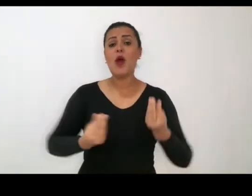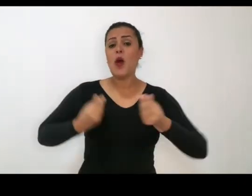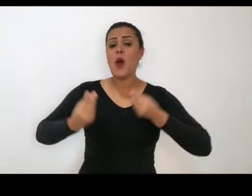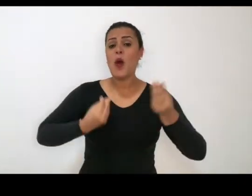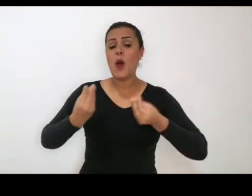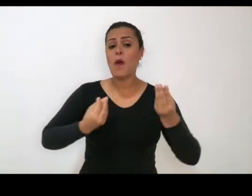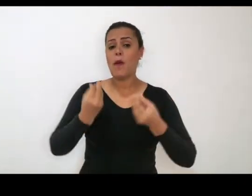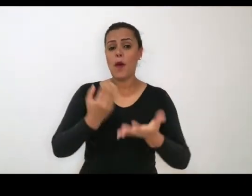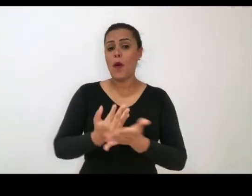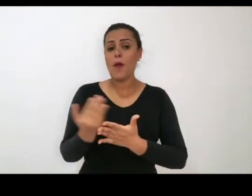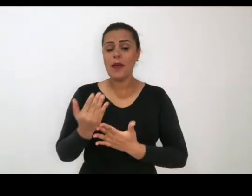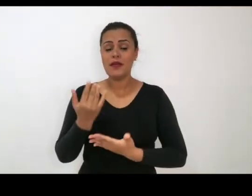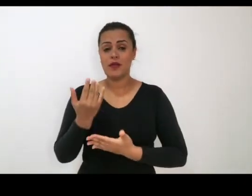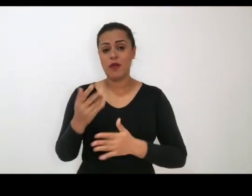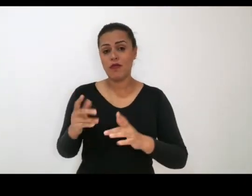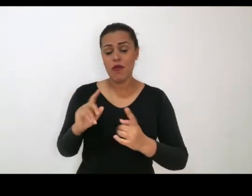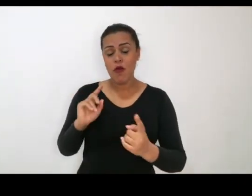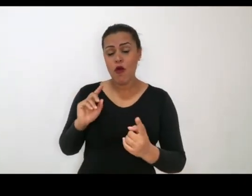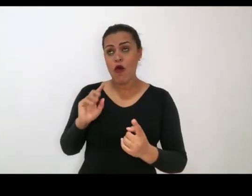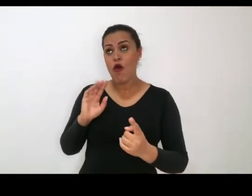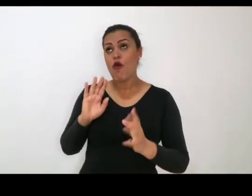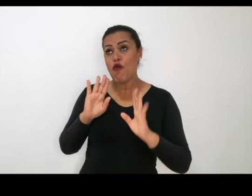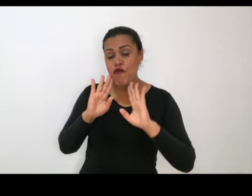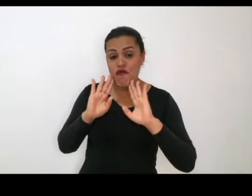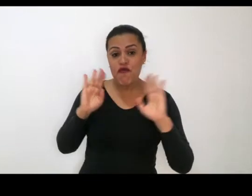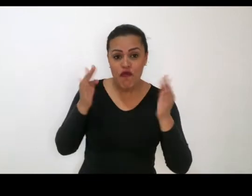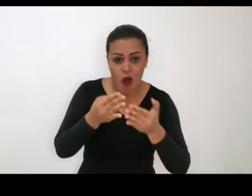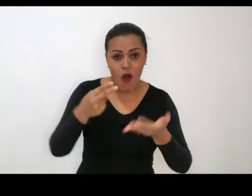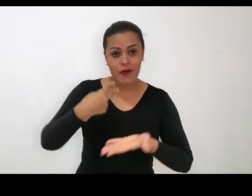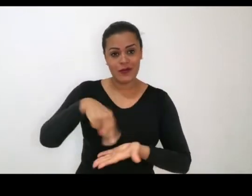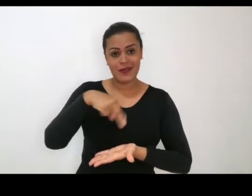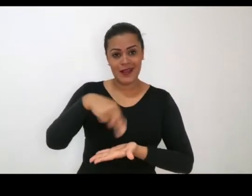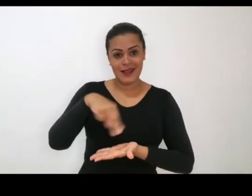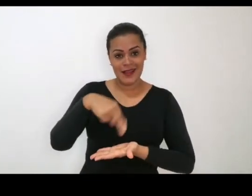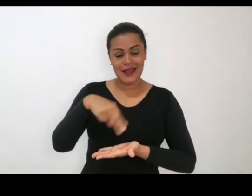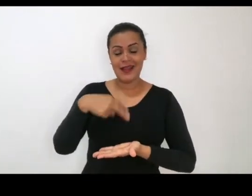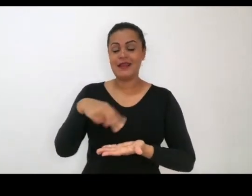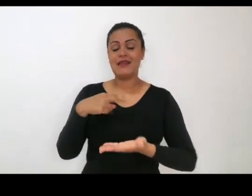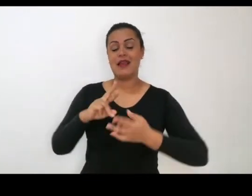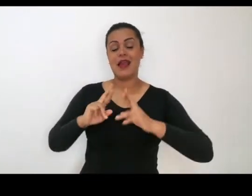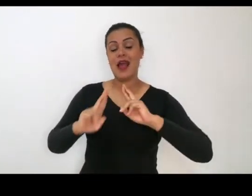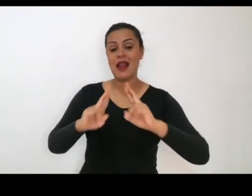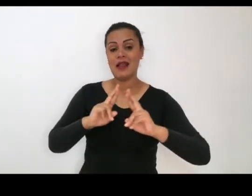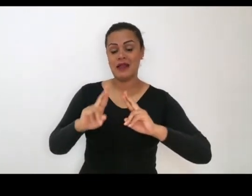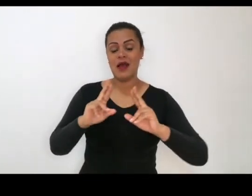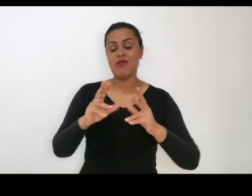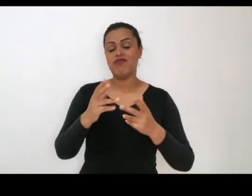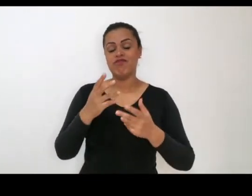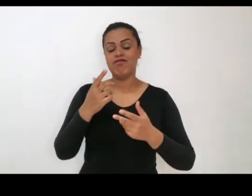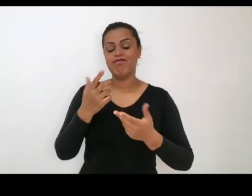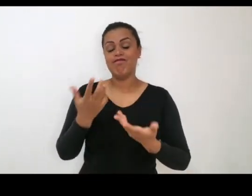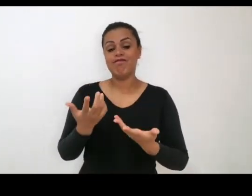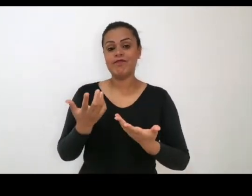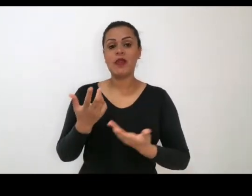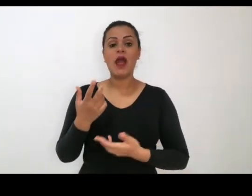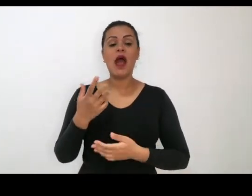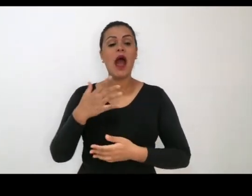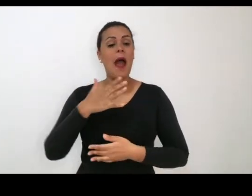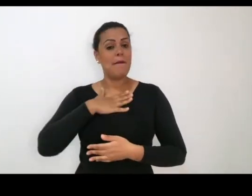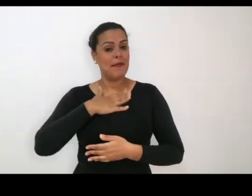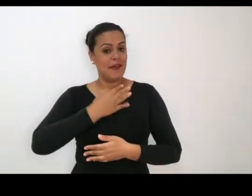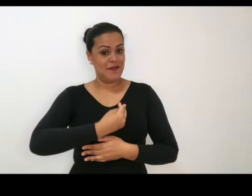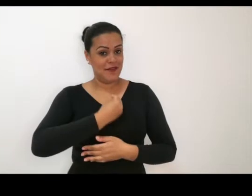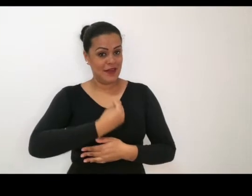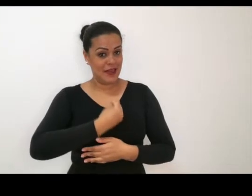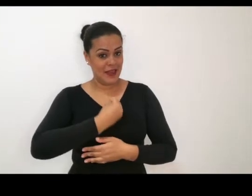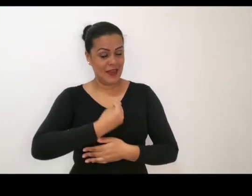e a sua relação com as telas? Minha história aí com a videodança, ela começa